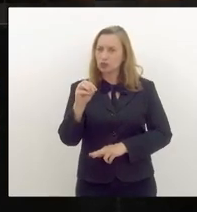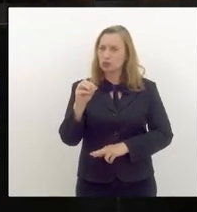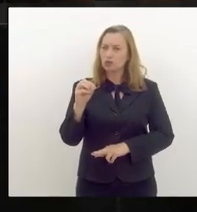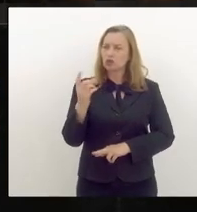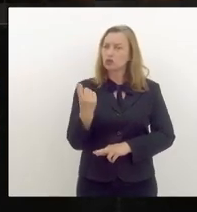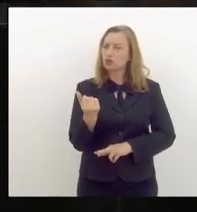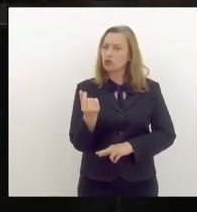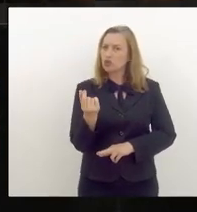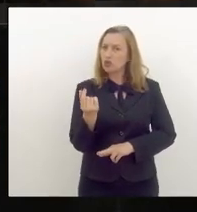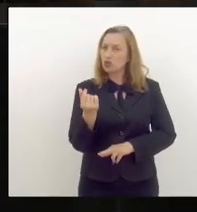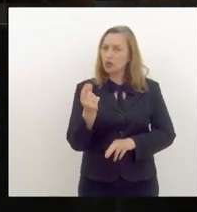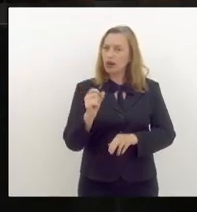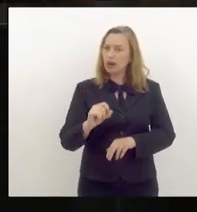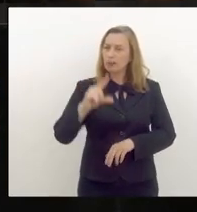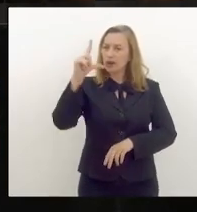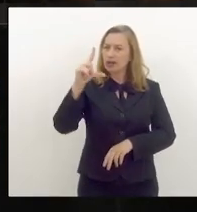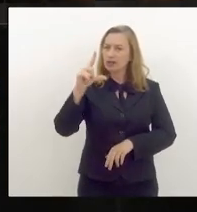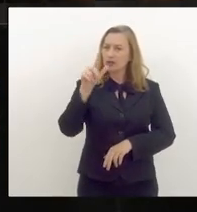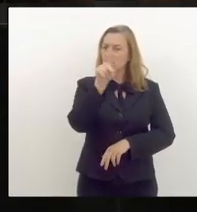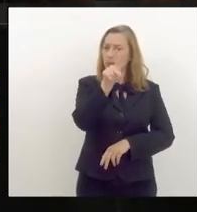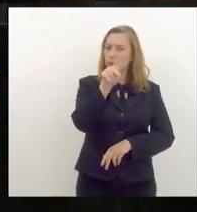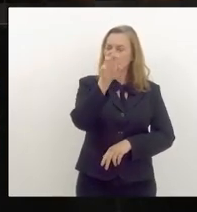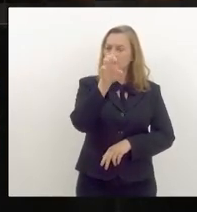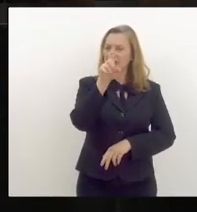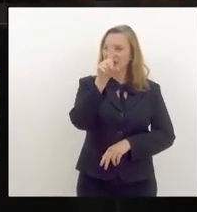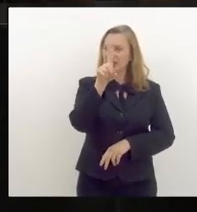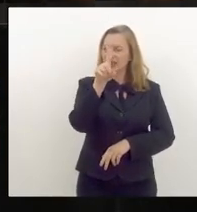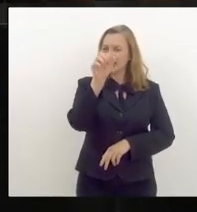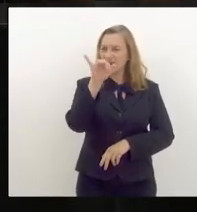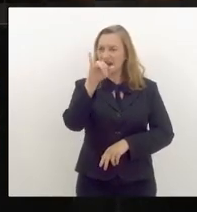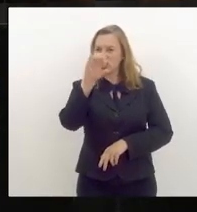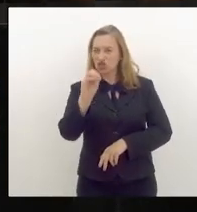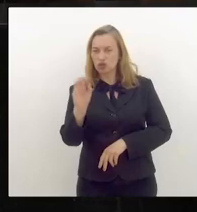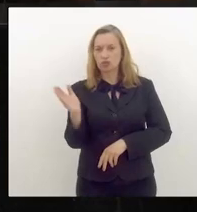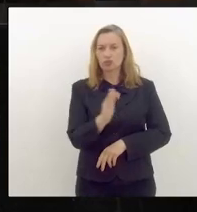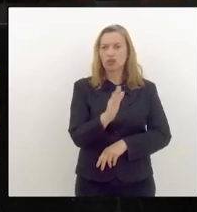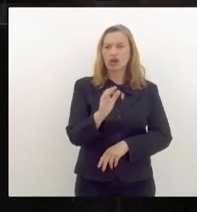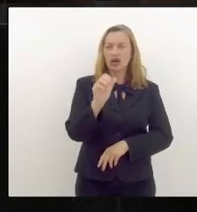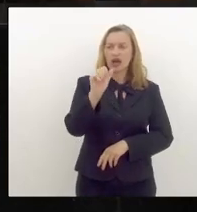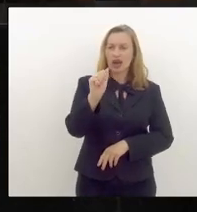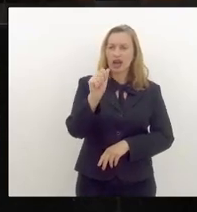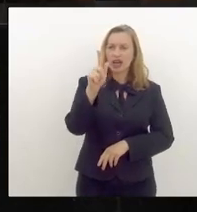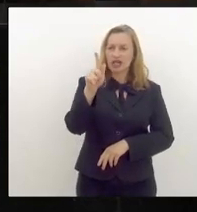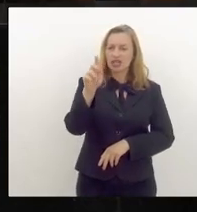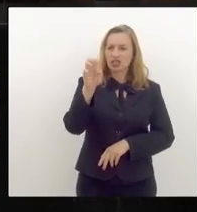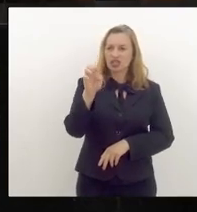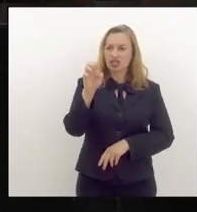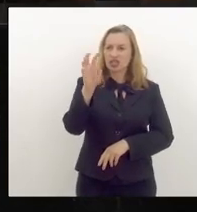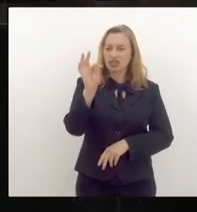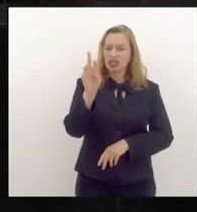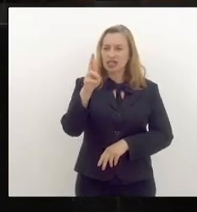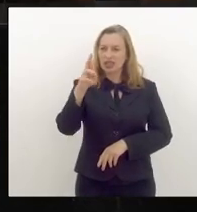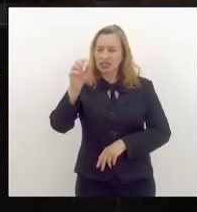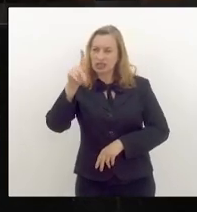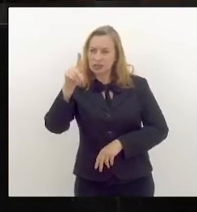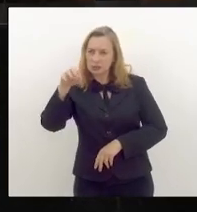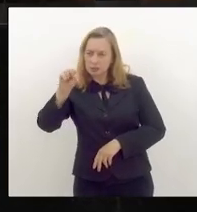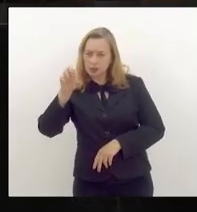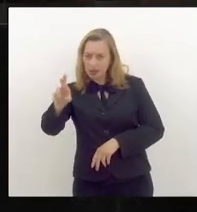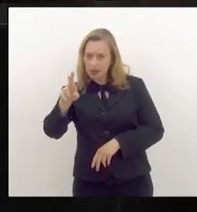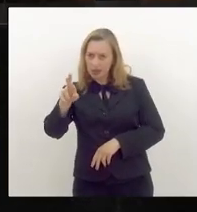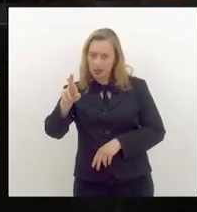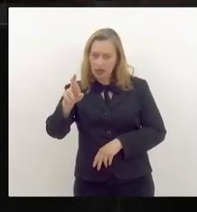agetransp nesse momento agetransp conferiu para Via Lagos estão os maiores pedágios Os mais